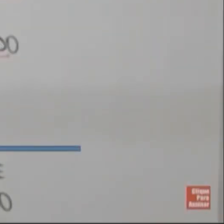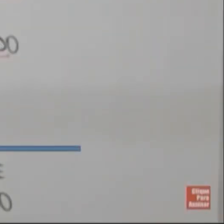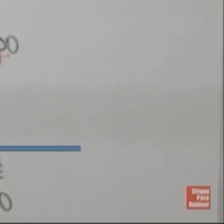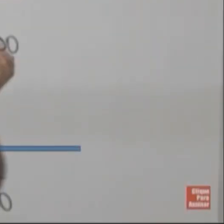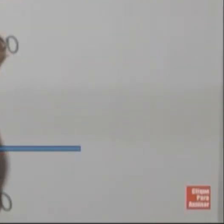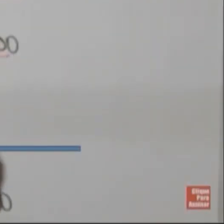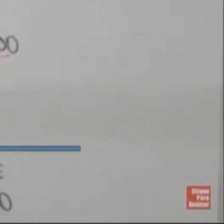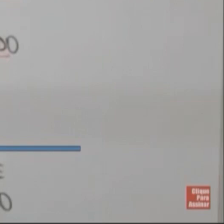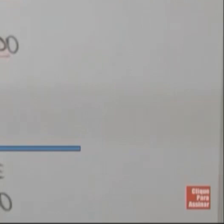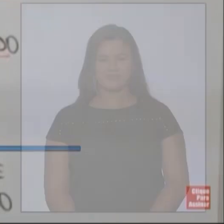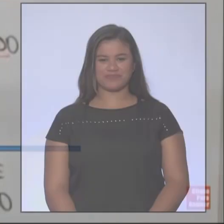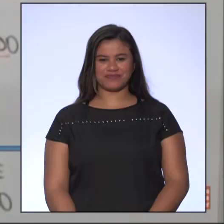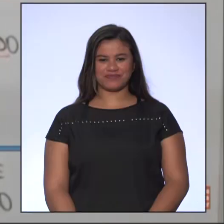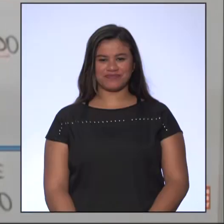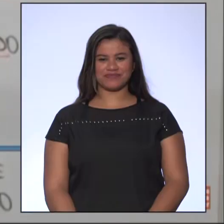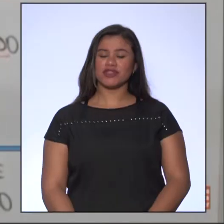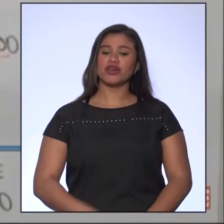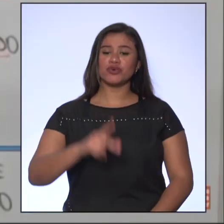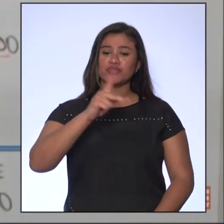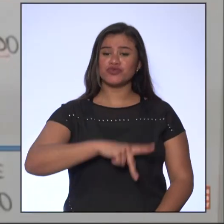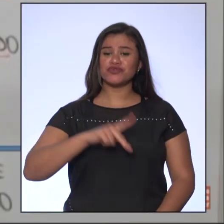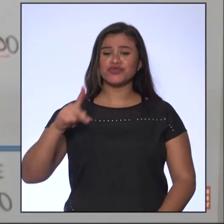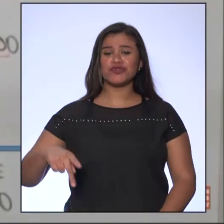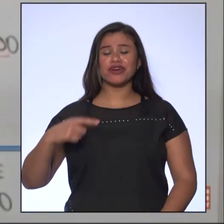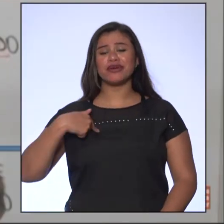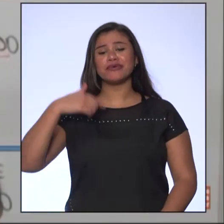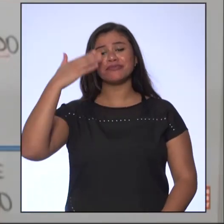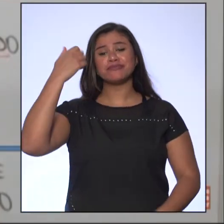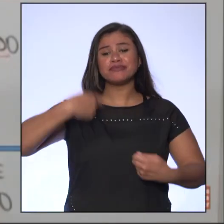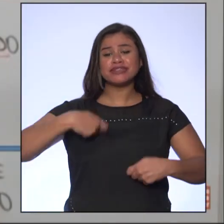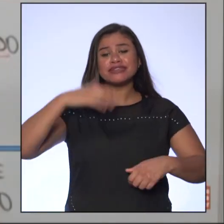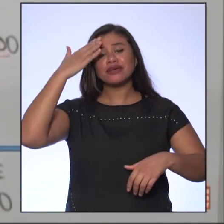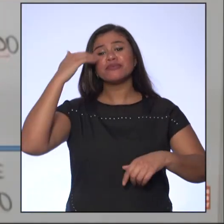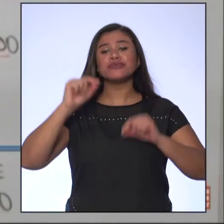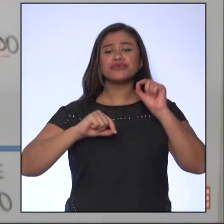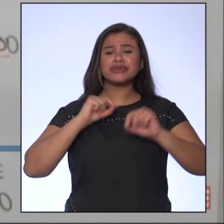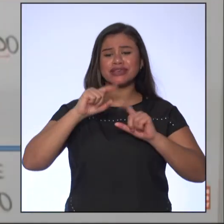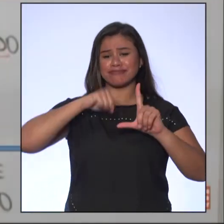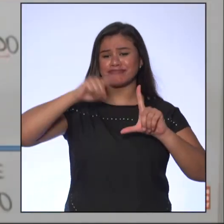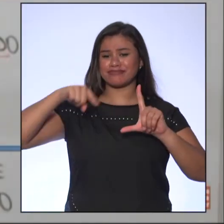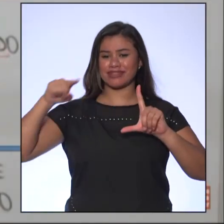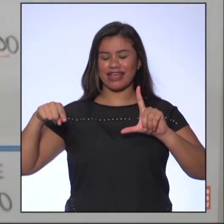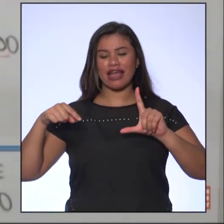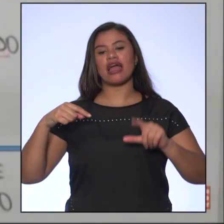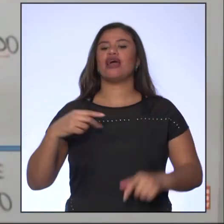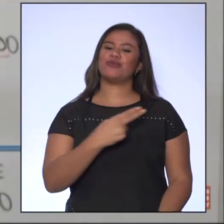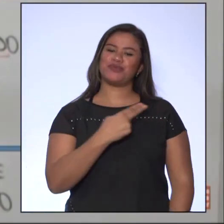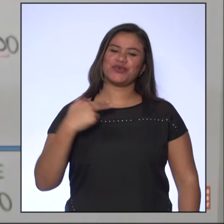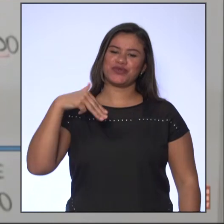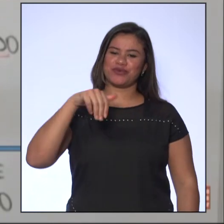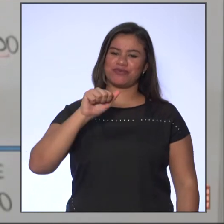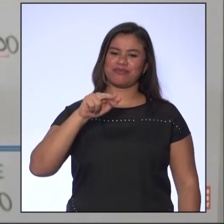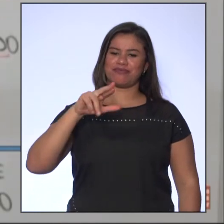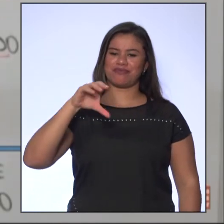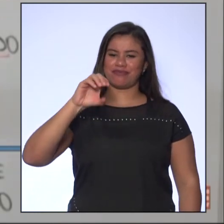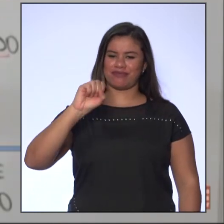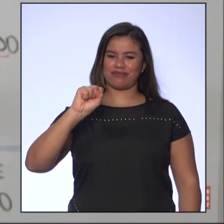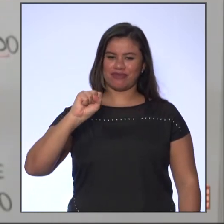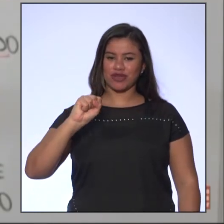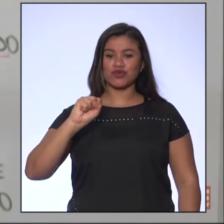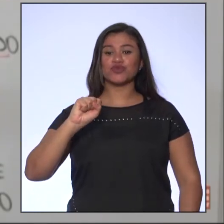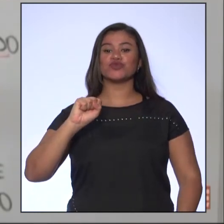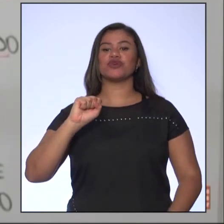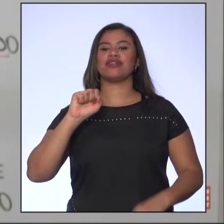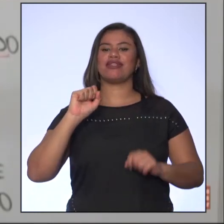Professor, o que eu tenho que saber de estatística? Primeiro, queria me apresentar, eu sou o professor Marcos Murakami, lá do